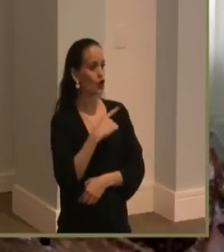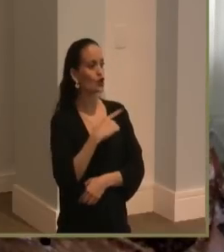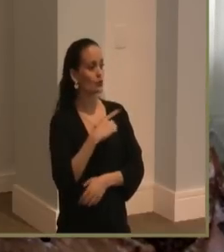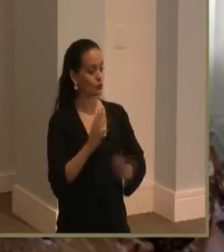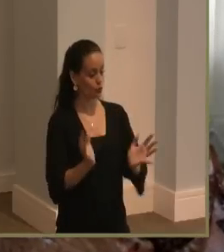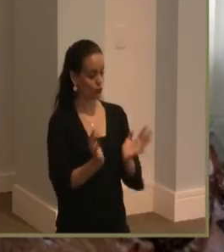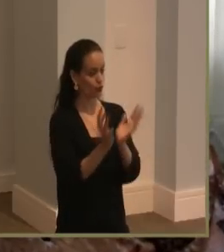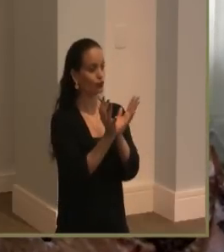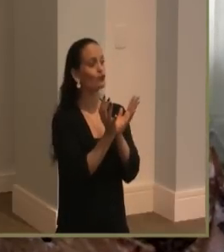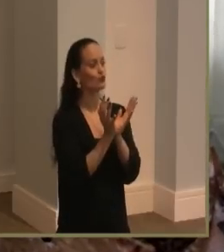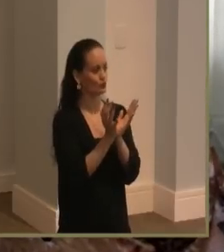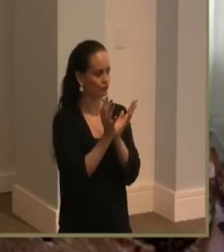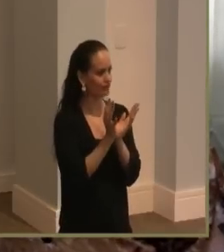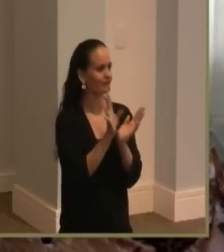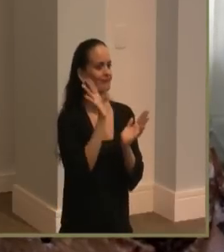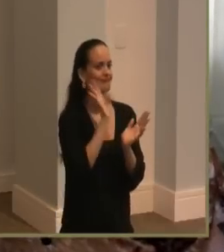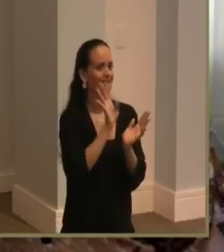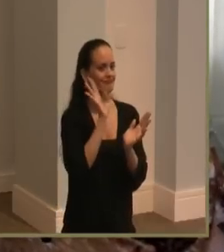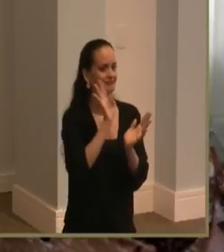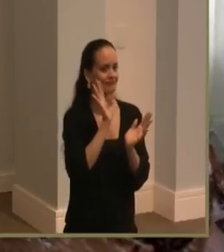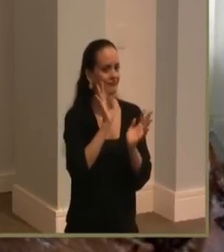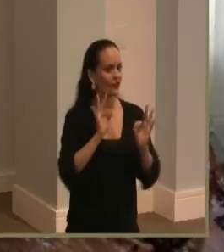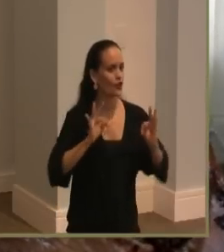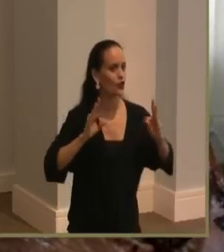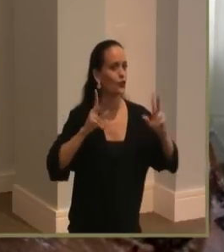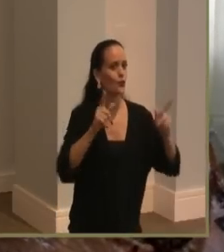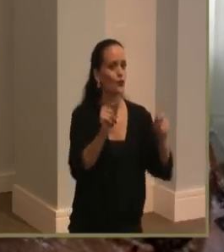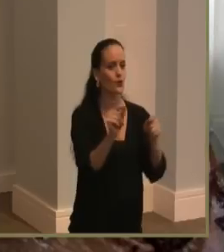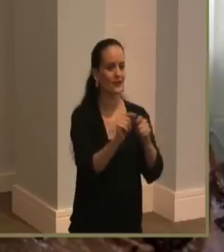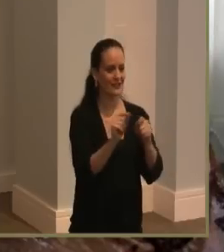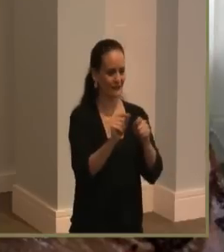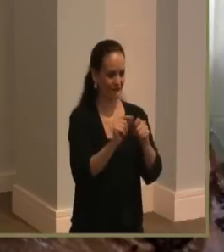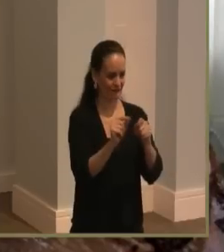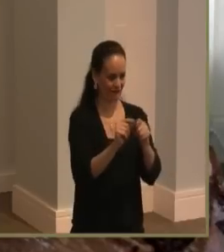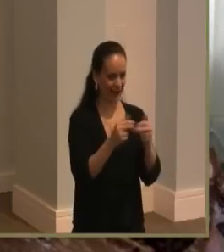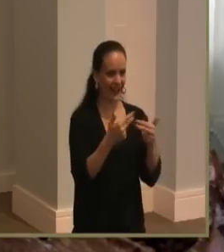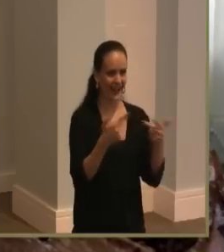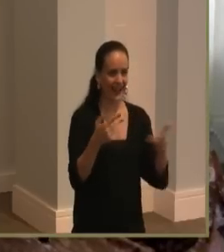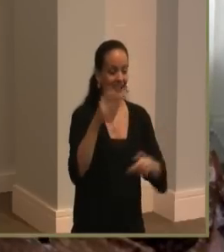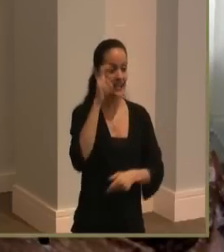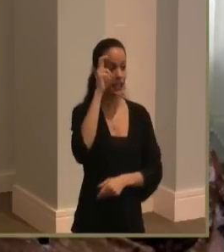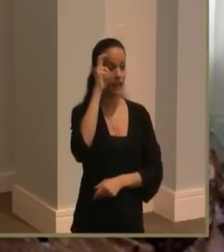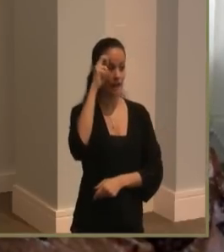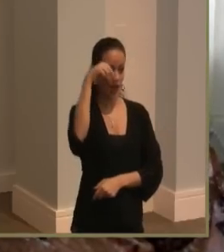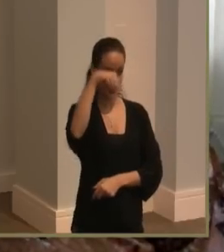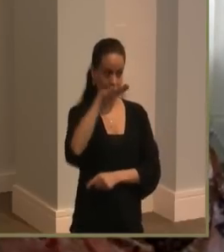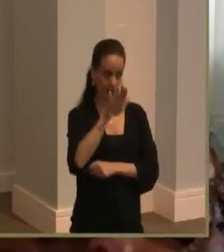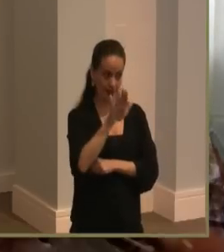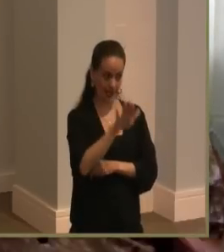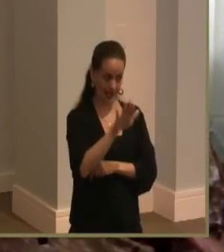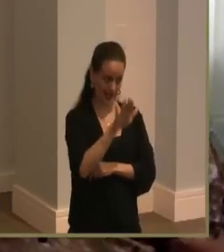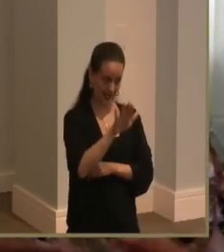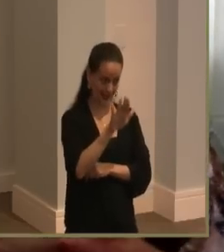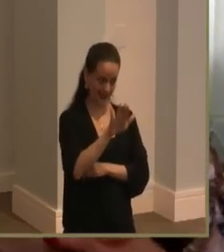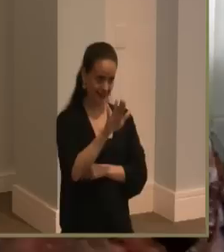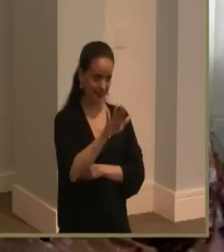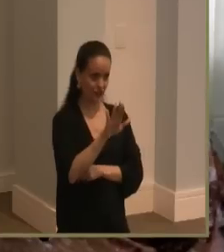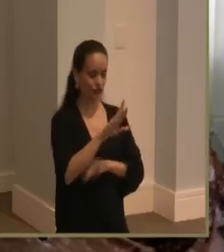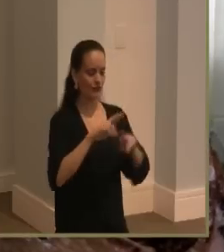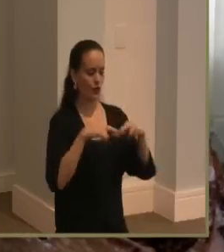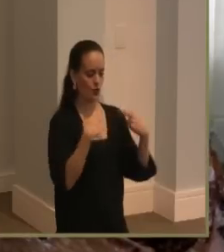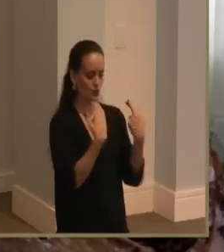equipe que faz tudo o que pode para estar aqui nas quintas-feiras. O nosso trabalho aqui é da equipe reunida